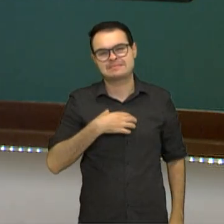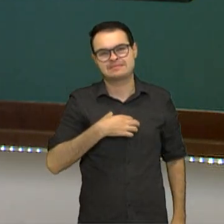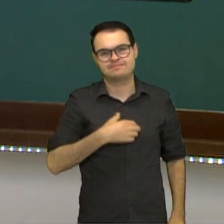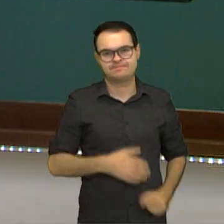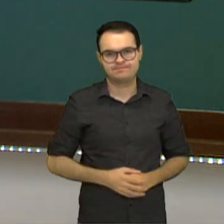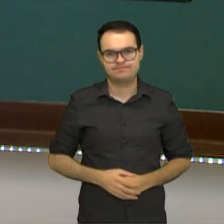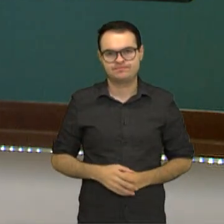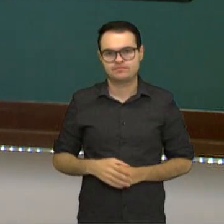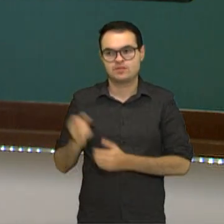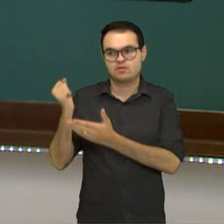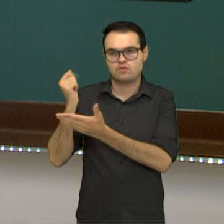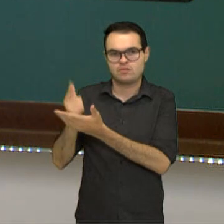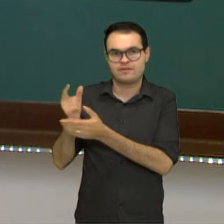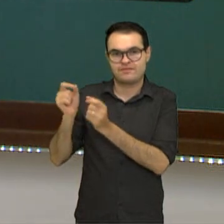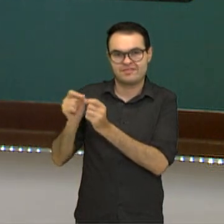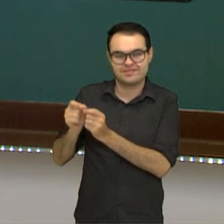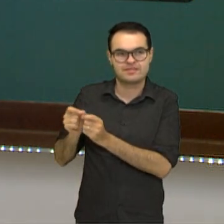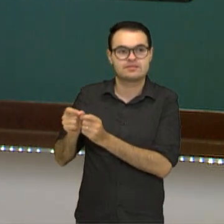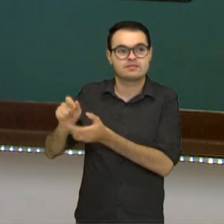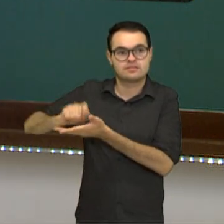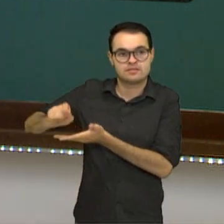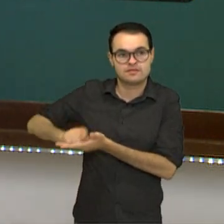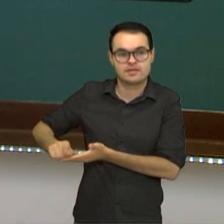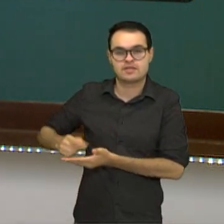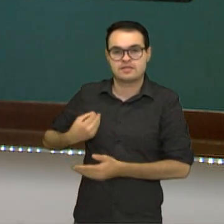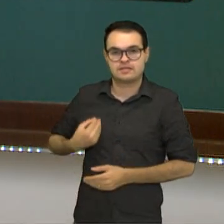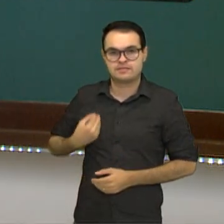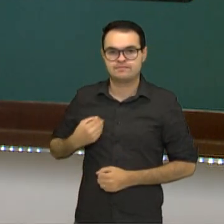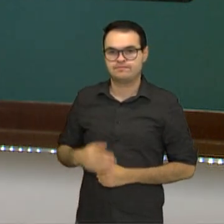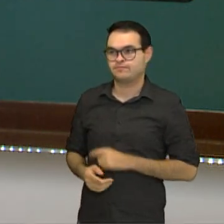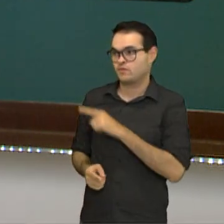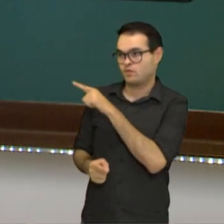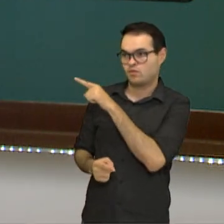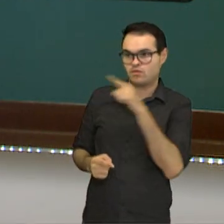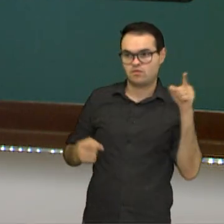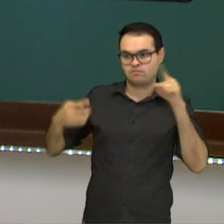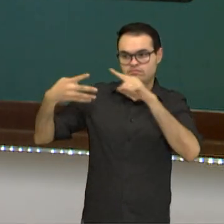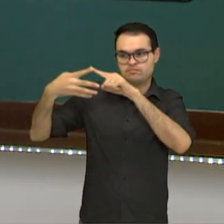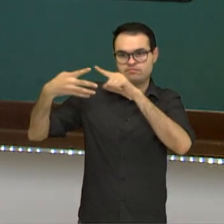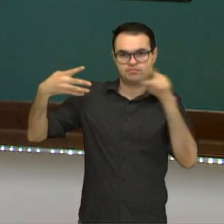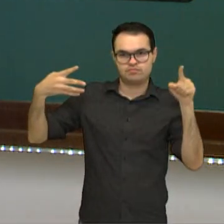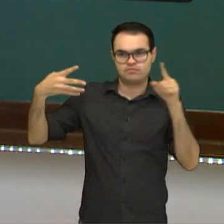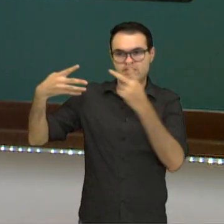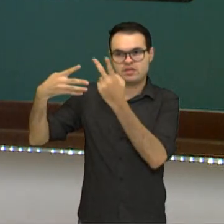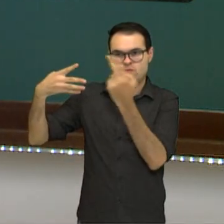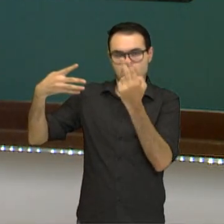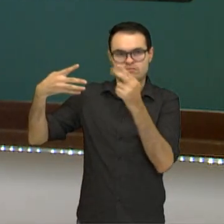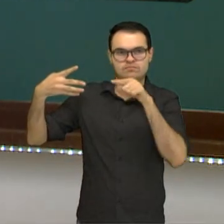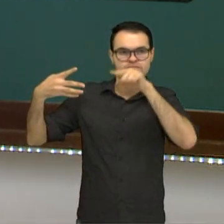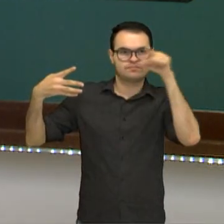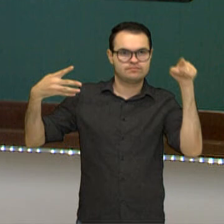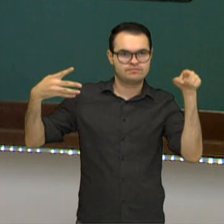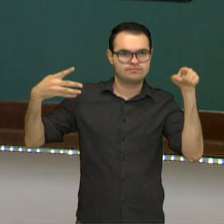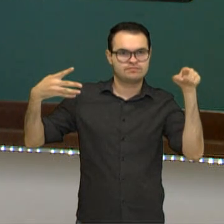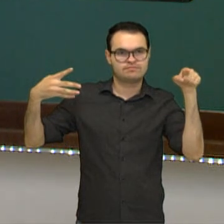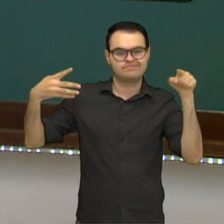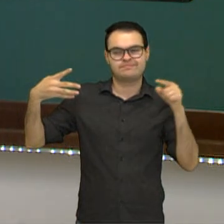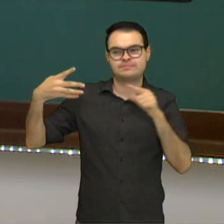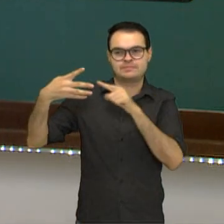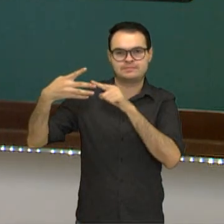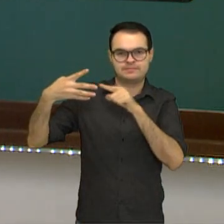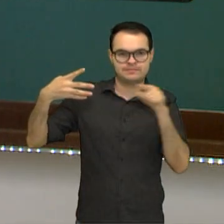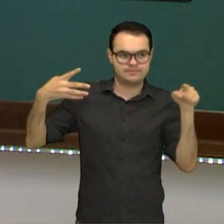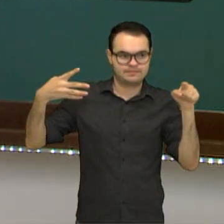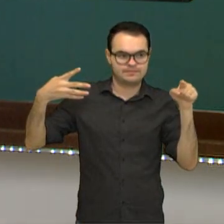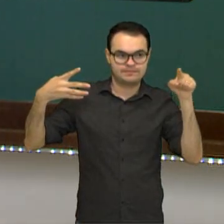comprar, fazer, escrever, ser ou estar. Buy, bought, aqui é igual. Do, did, done. Write,